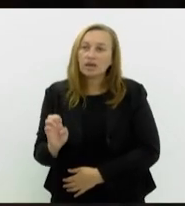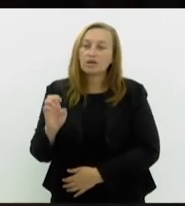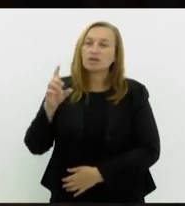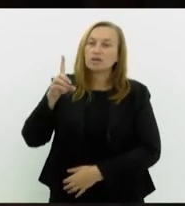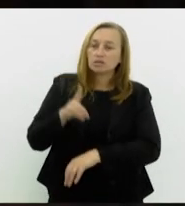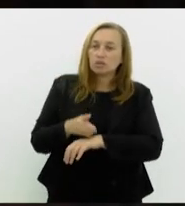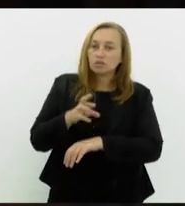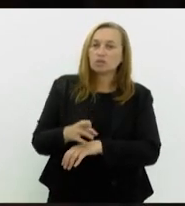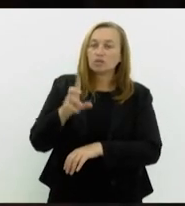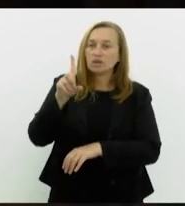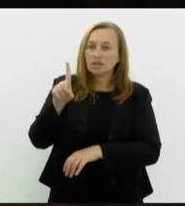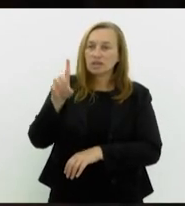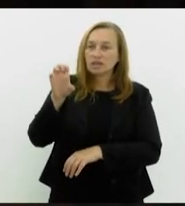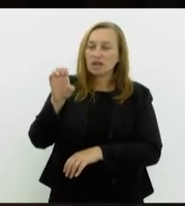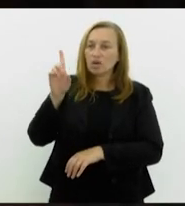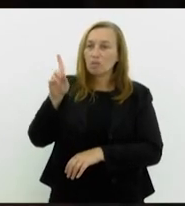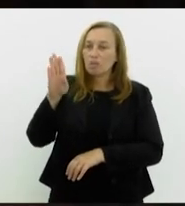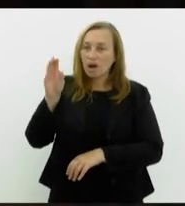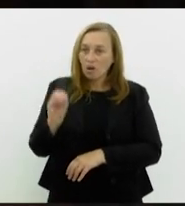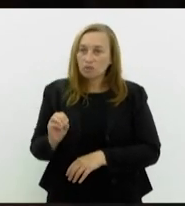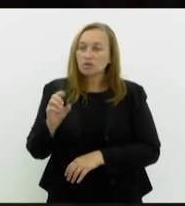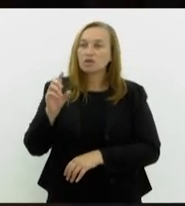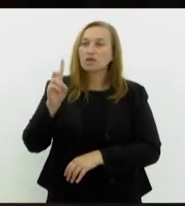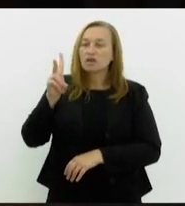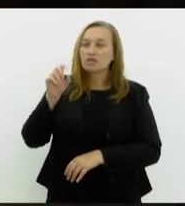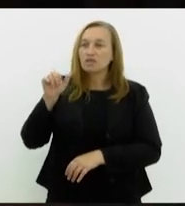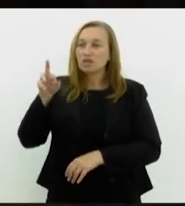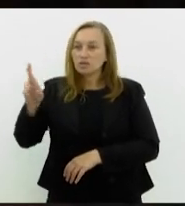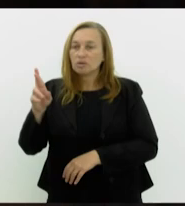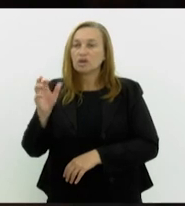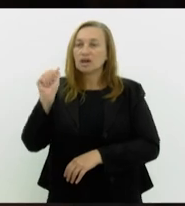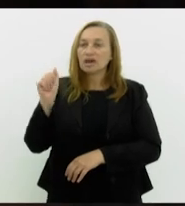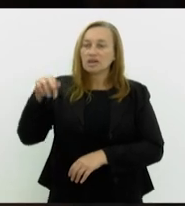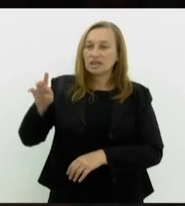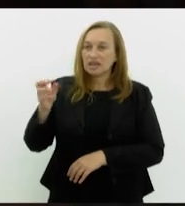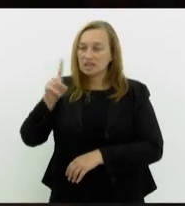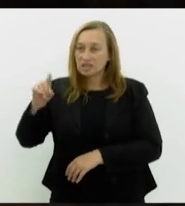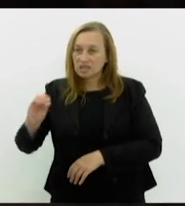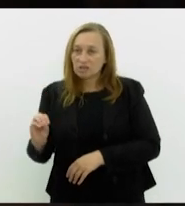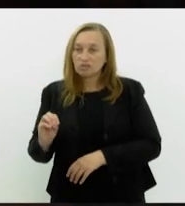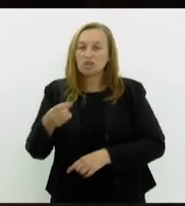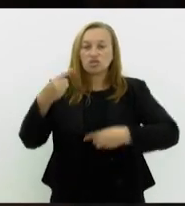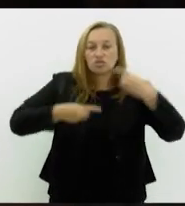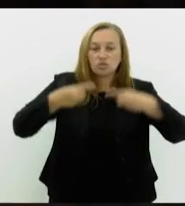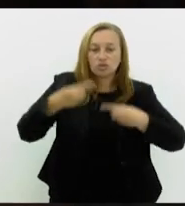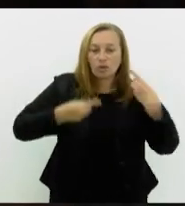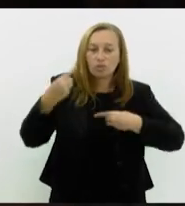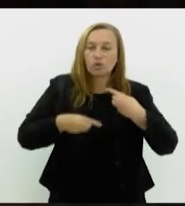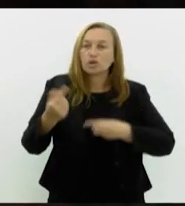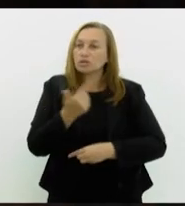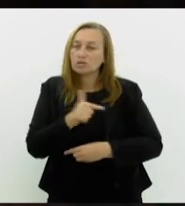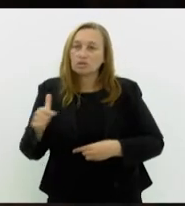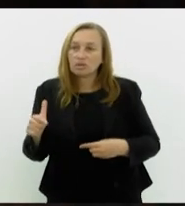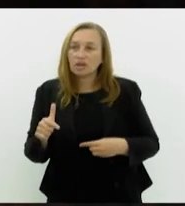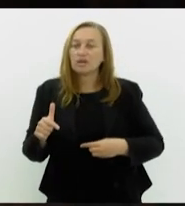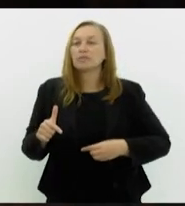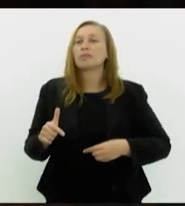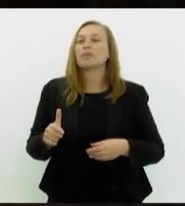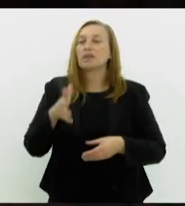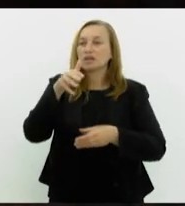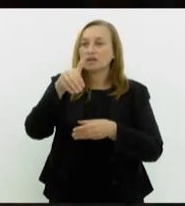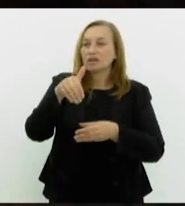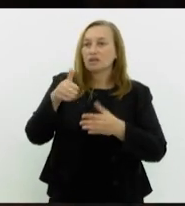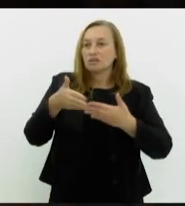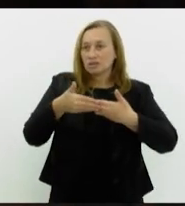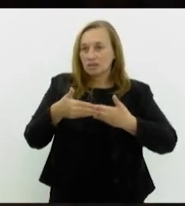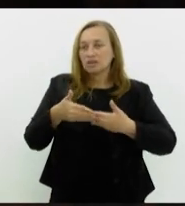Dr. Deodalto, Vitor Júnior e Andrezinho Siciliano. Em discussão, não havendo quem queira discutir,